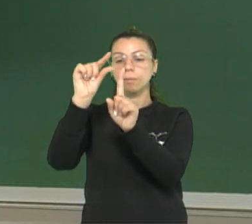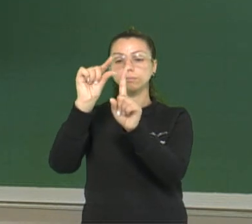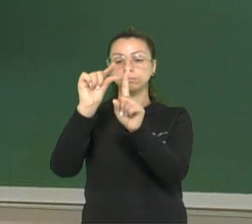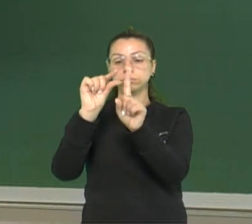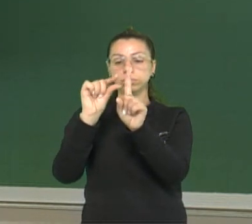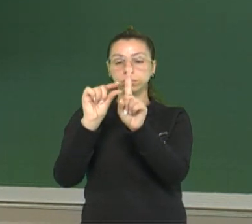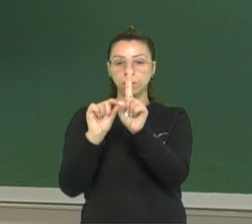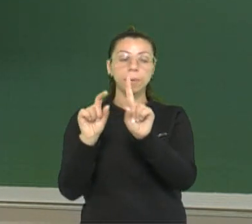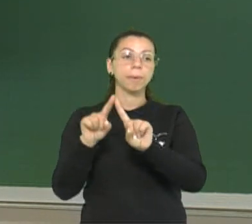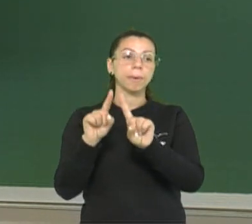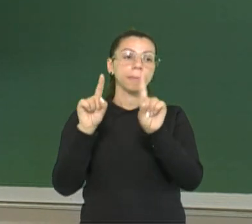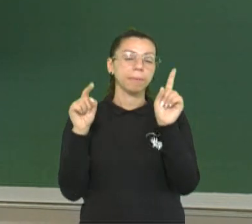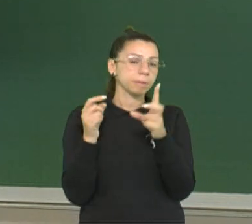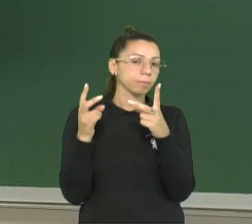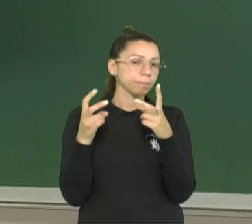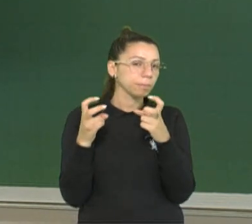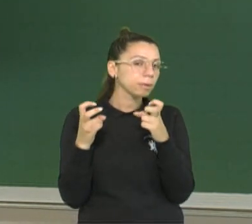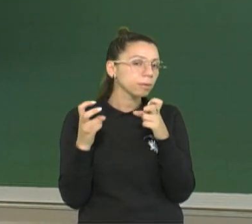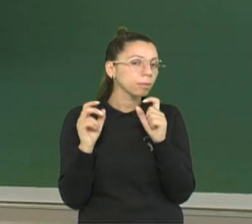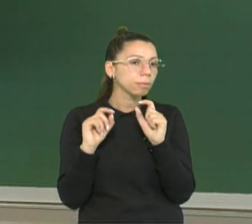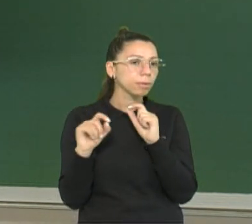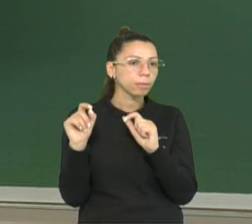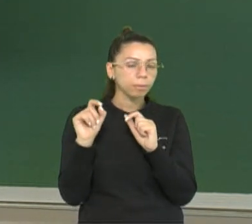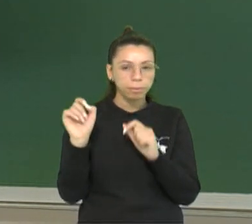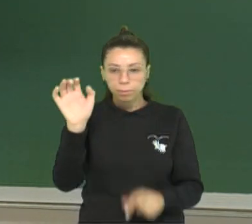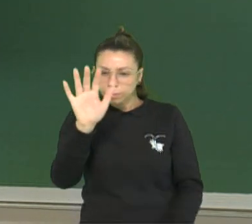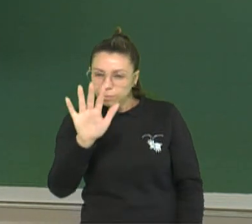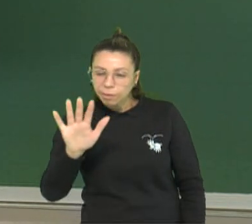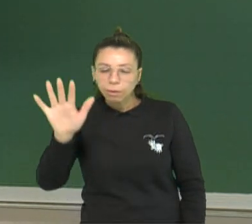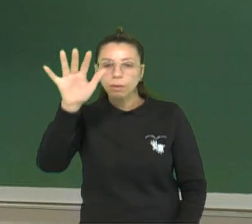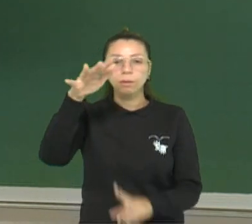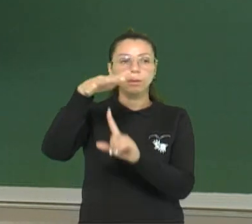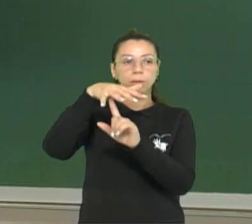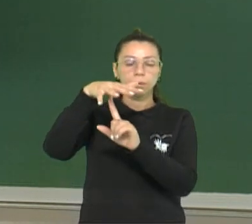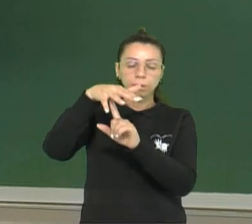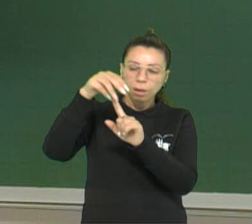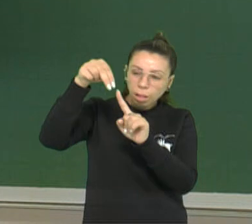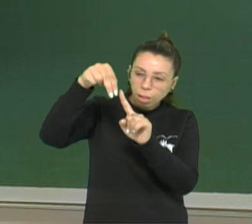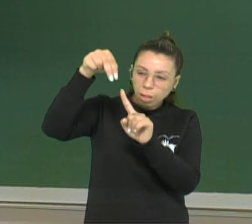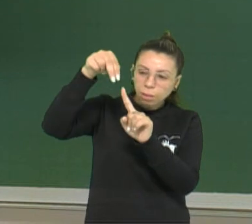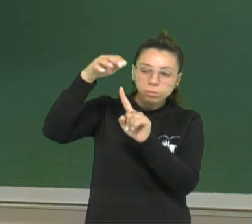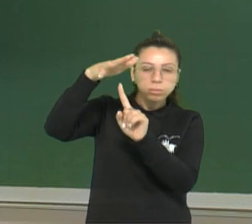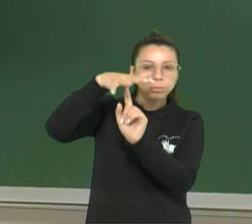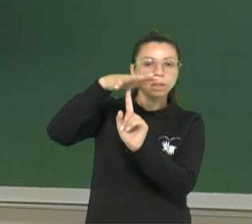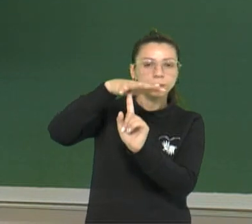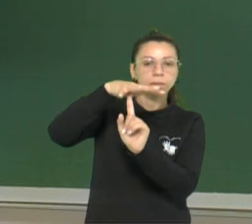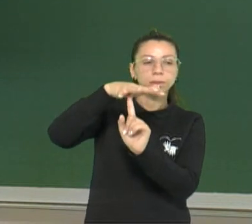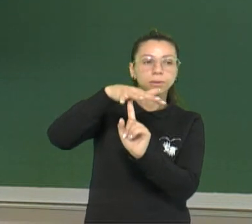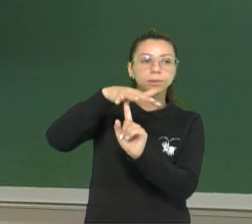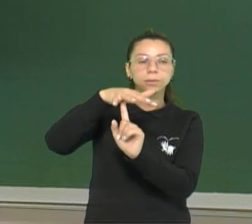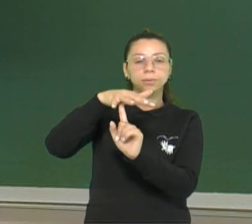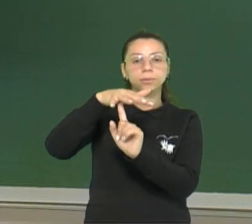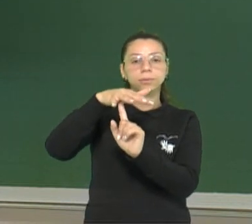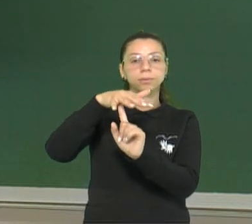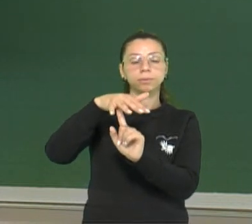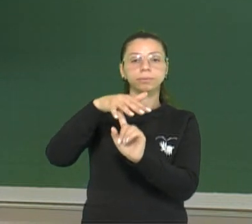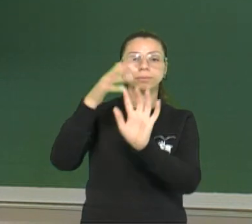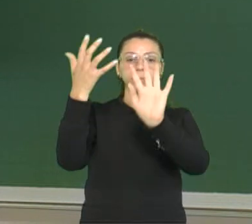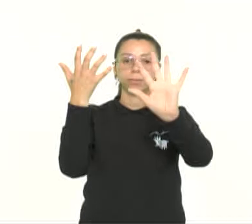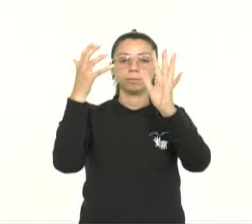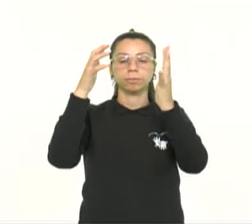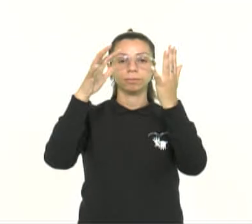tropicais. Porém, nós vamos perceber uma pequena área do estado do Paraná, no norte do estado do Paraná, que ela dispõe de